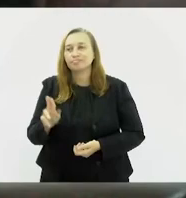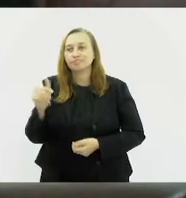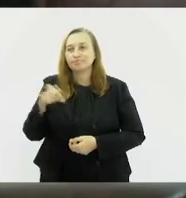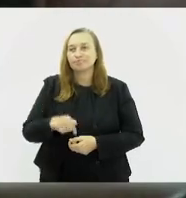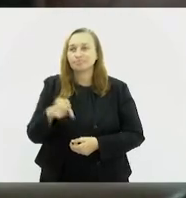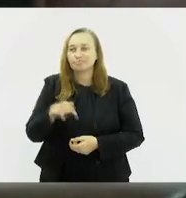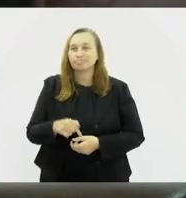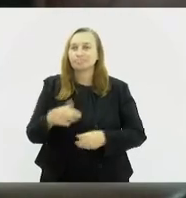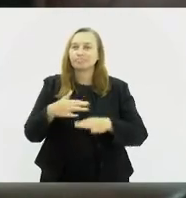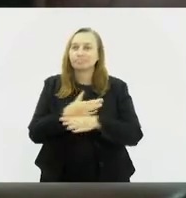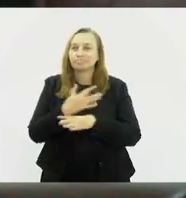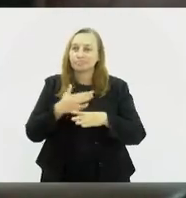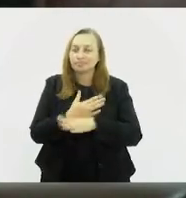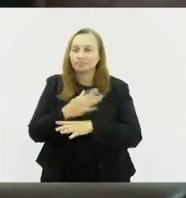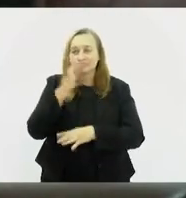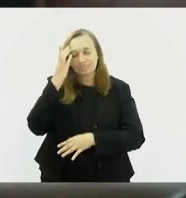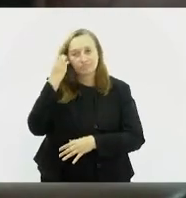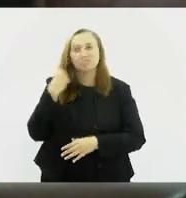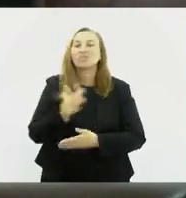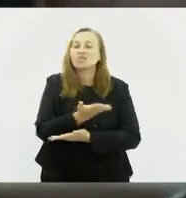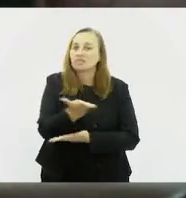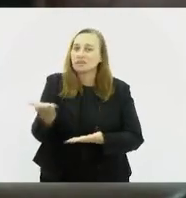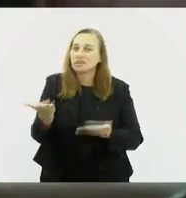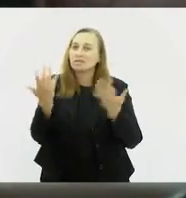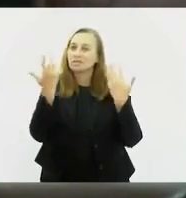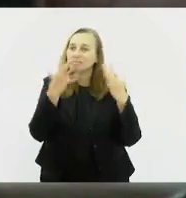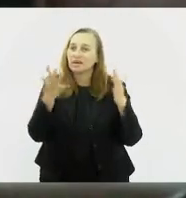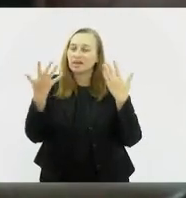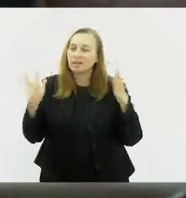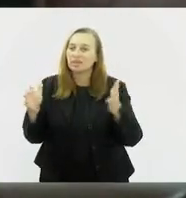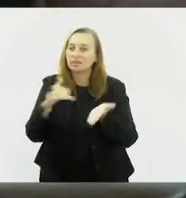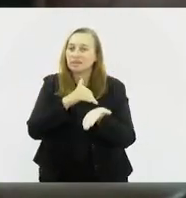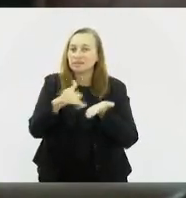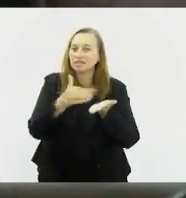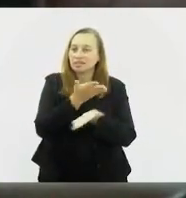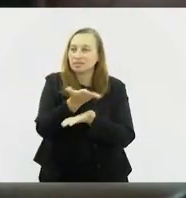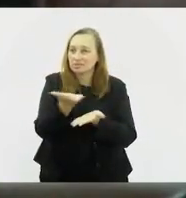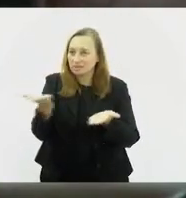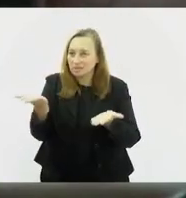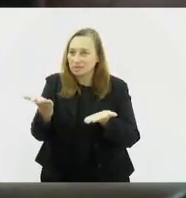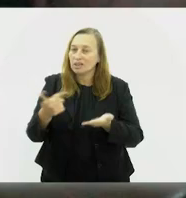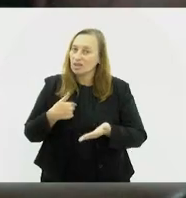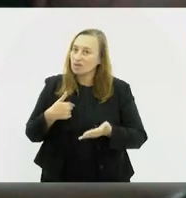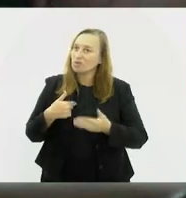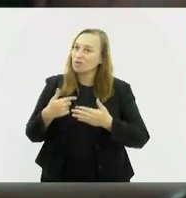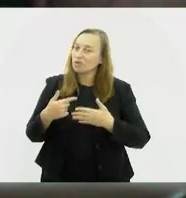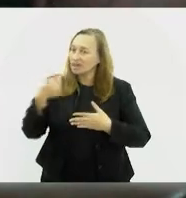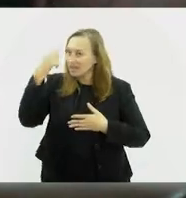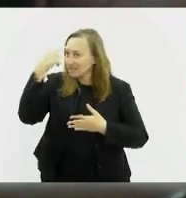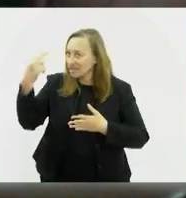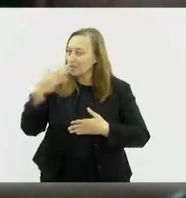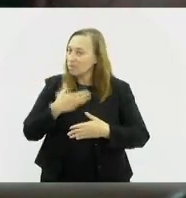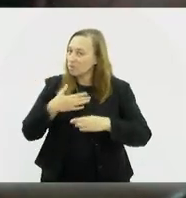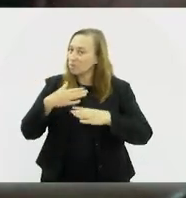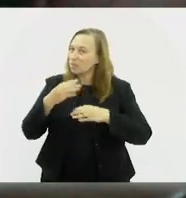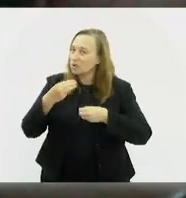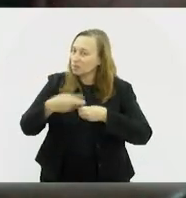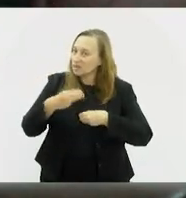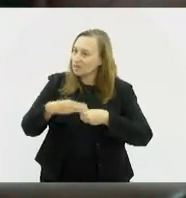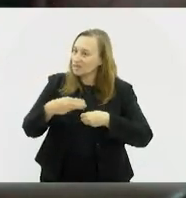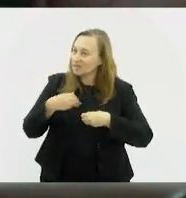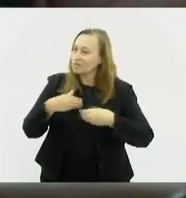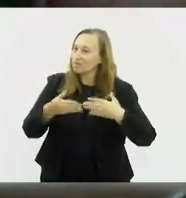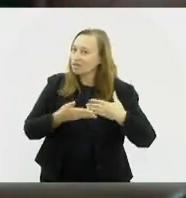na cidade. Vocês estão de parabéns, a secretaria de vocês, e eu vou tentar levar essa ideia lá para o meu município. Muito obrigado,